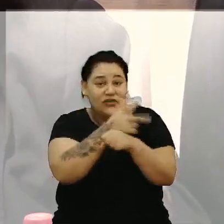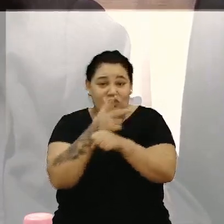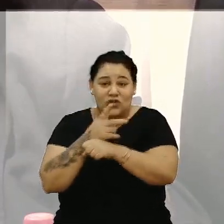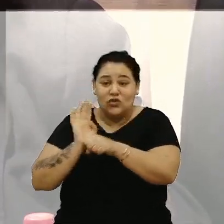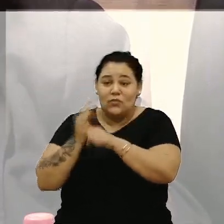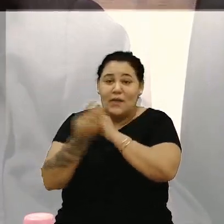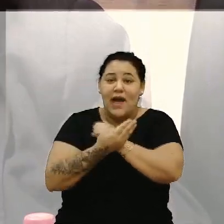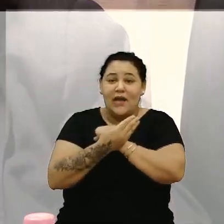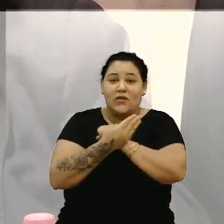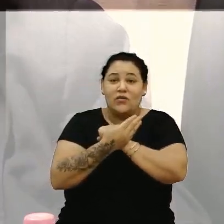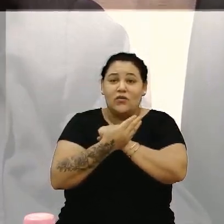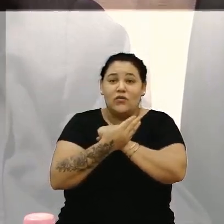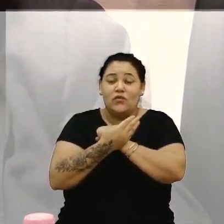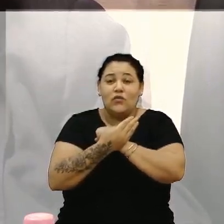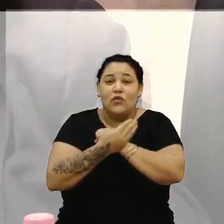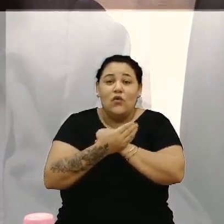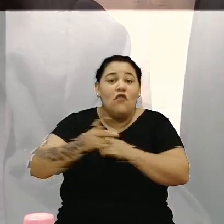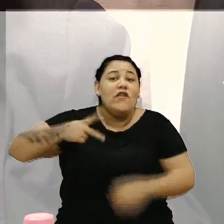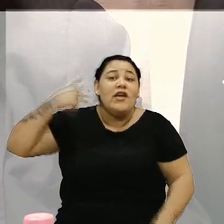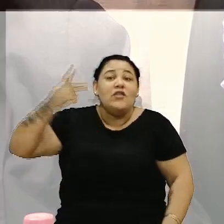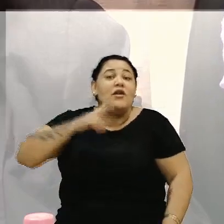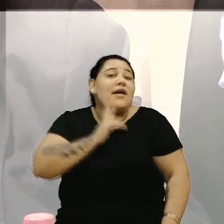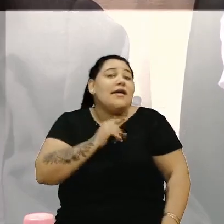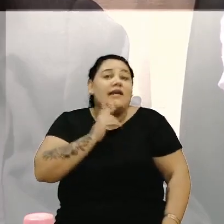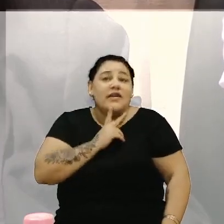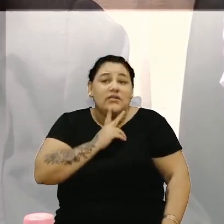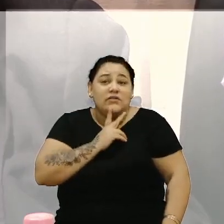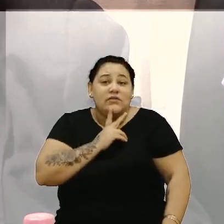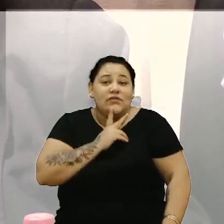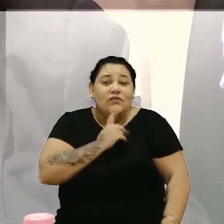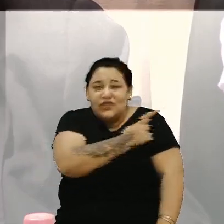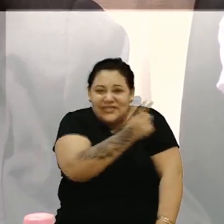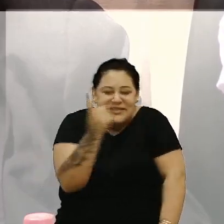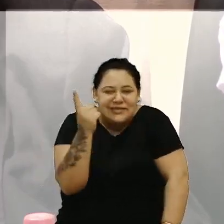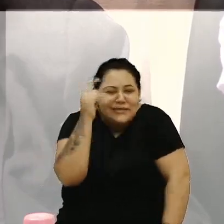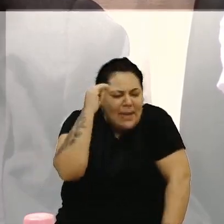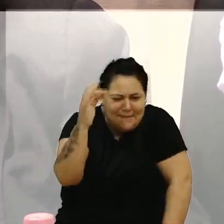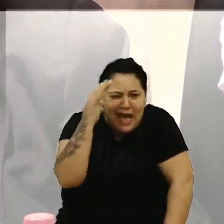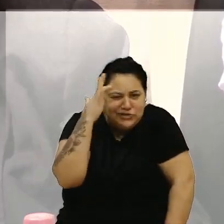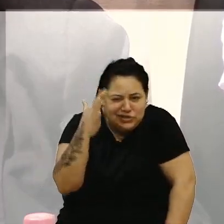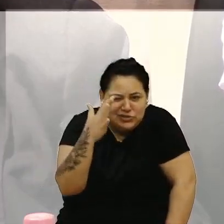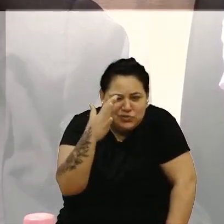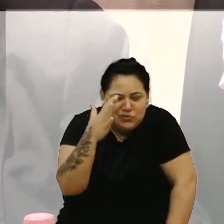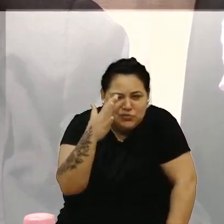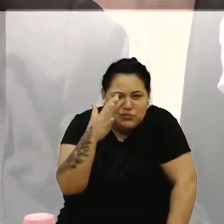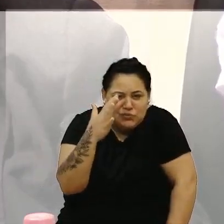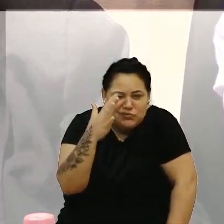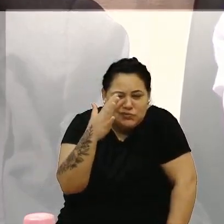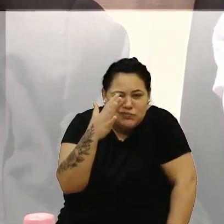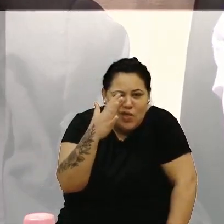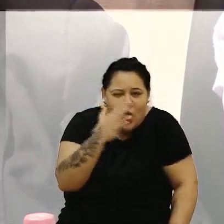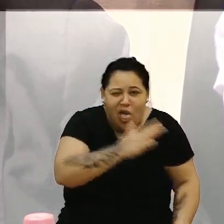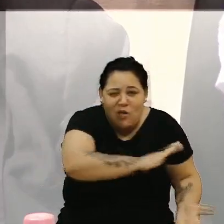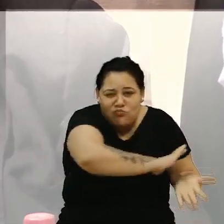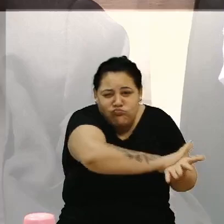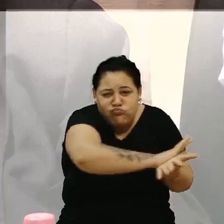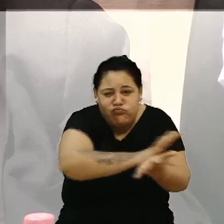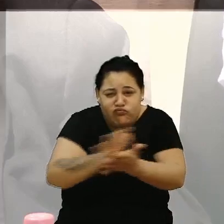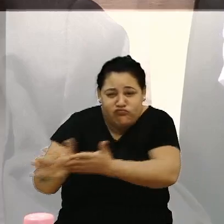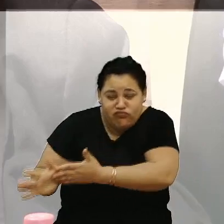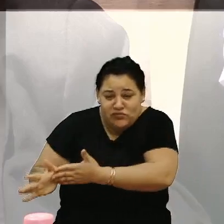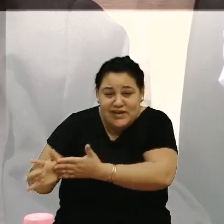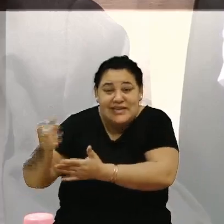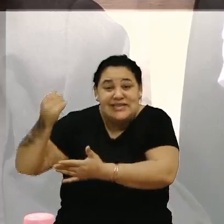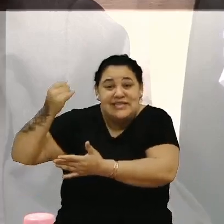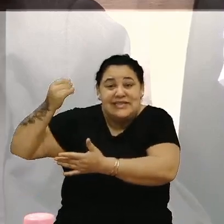o vereador Renato. Você tem noção do que seria a catástrofe da nossa represa? Então é disso que nós